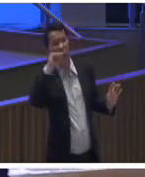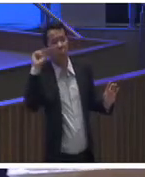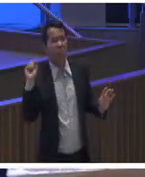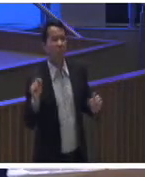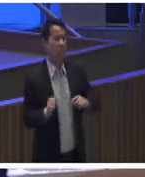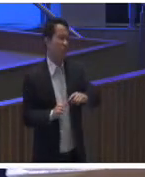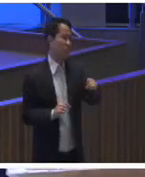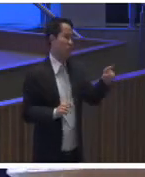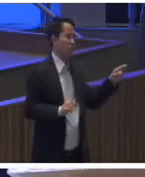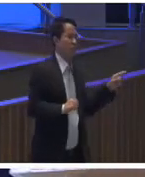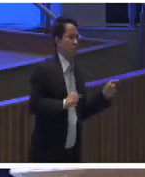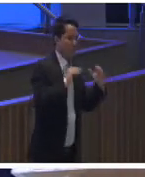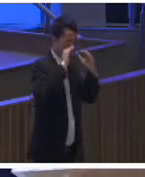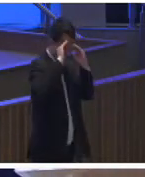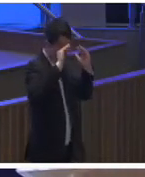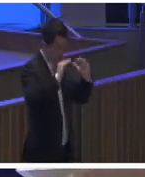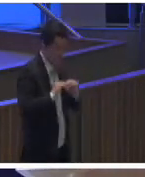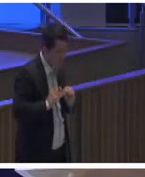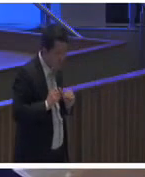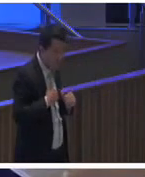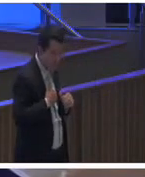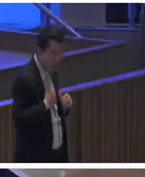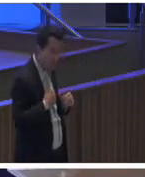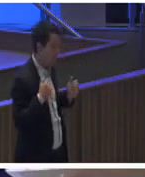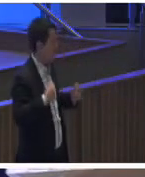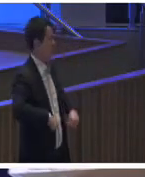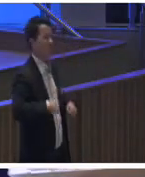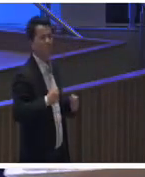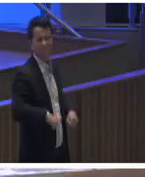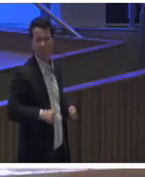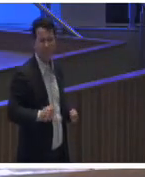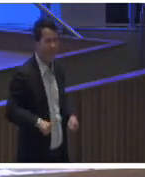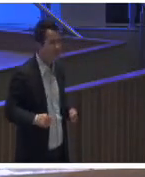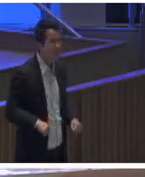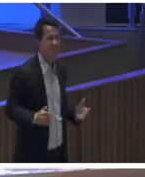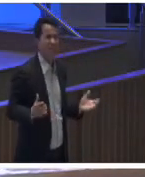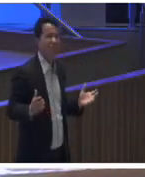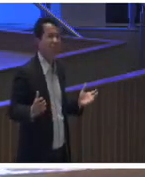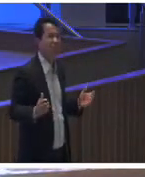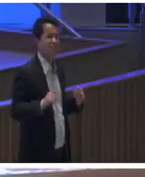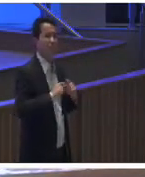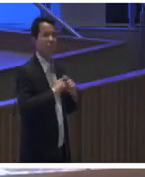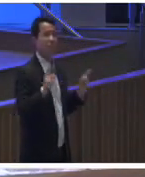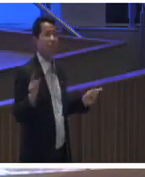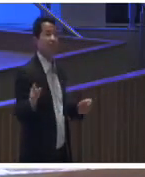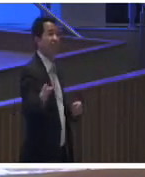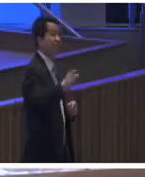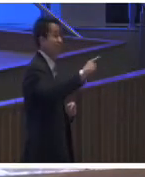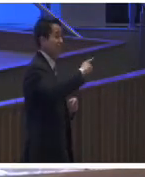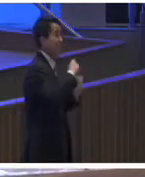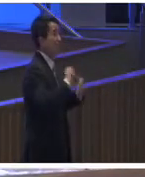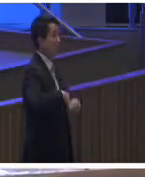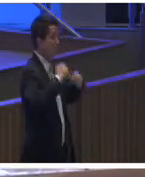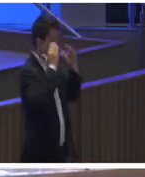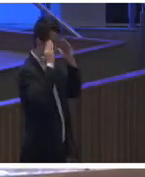não é obrigado a seguir os ditames de quem quer que seja, mas é importante que você saiba que o fato